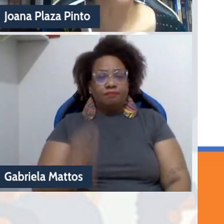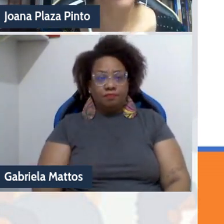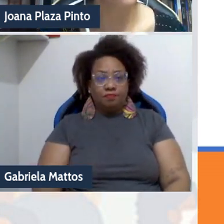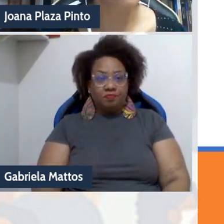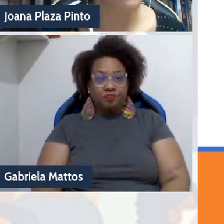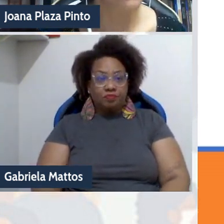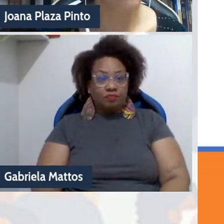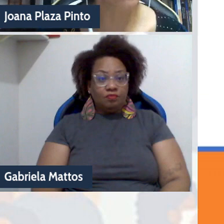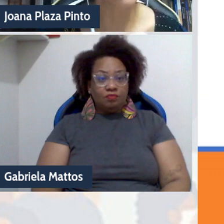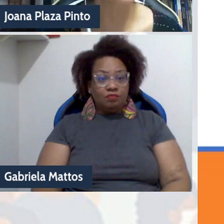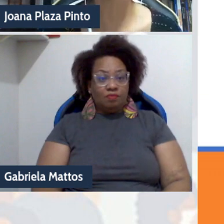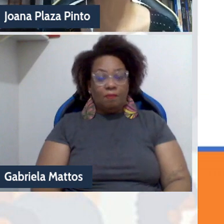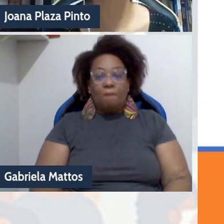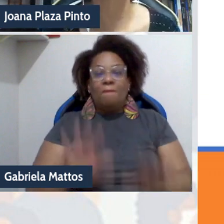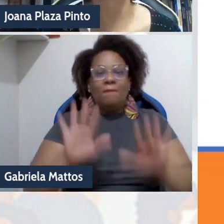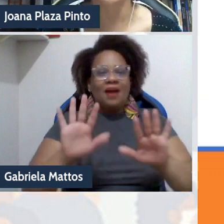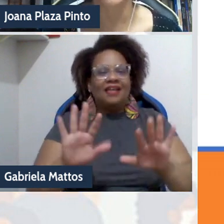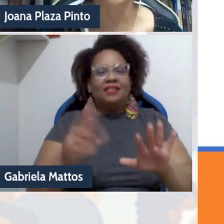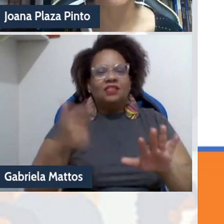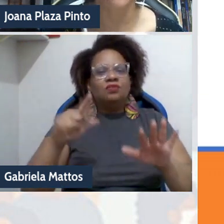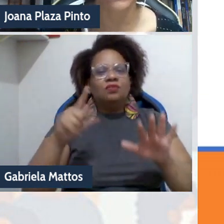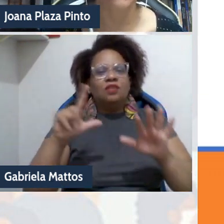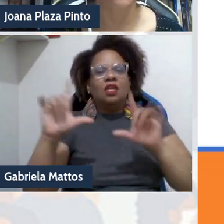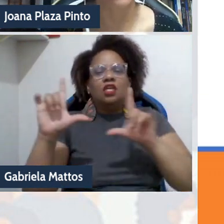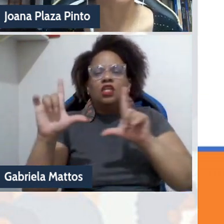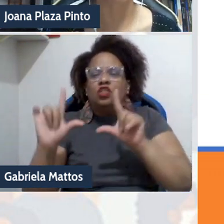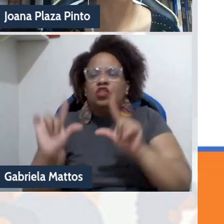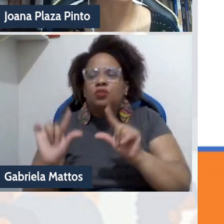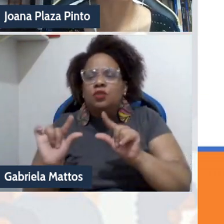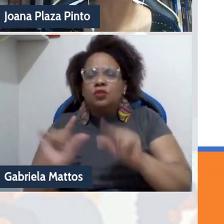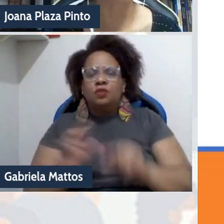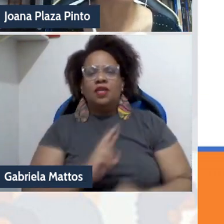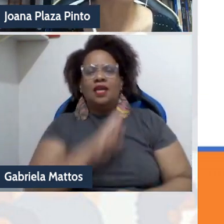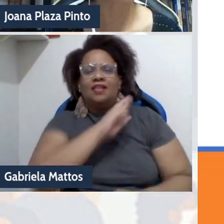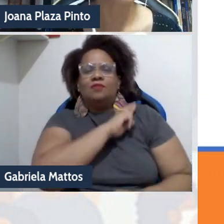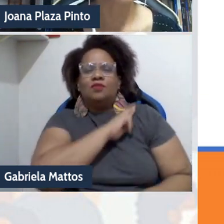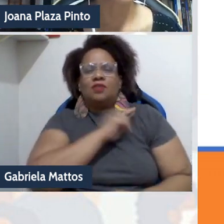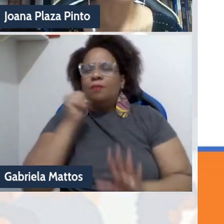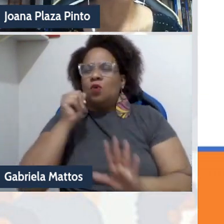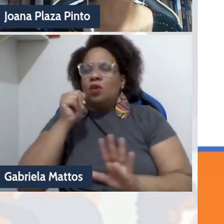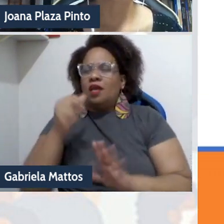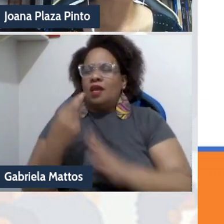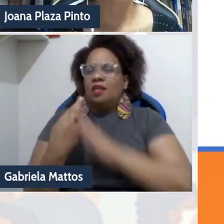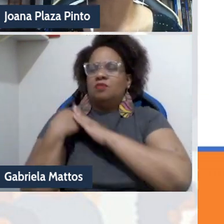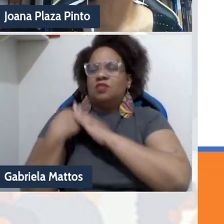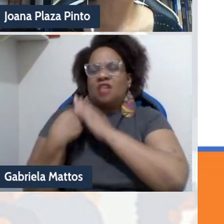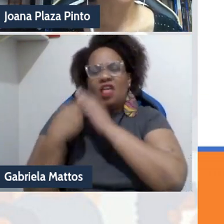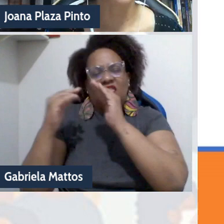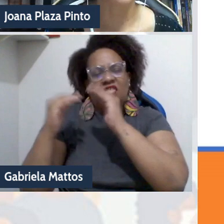não existe redução de responsabilidades para essas mulheres trabalhadoras